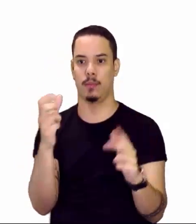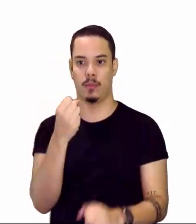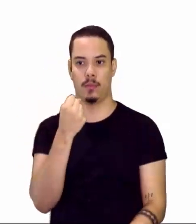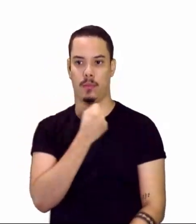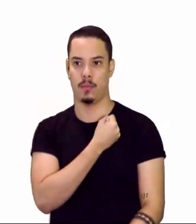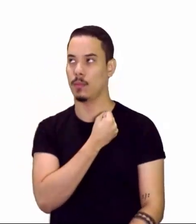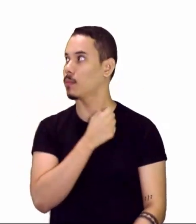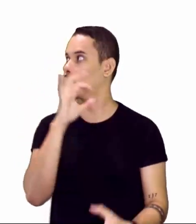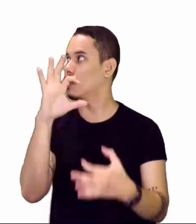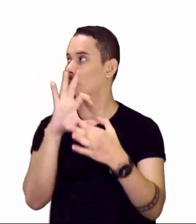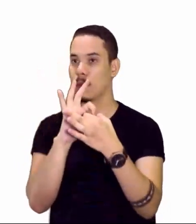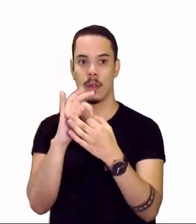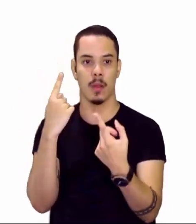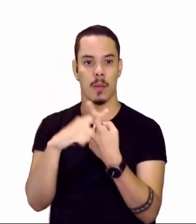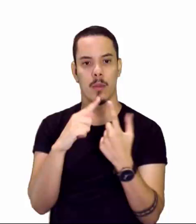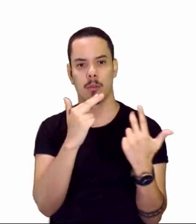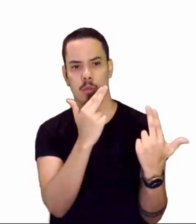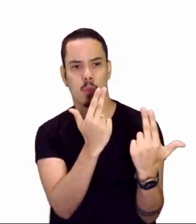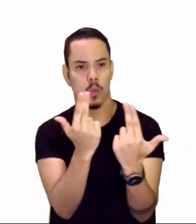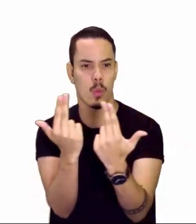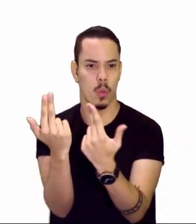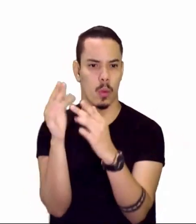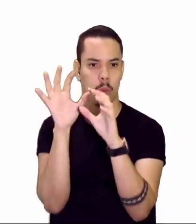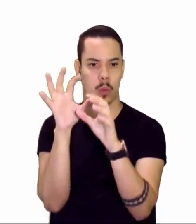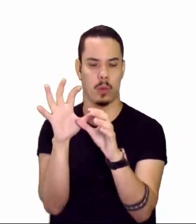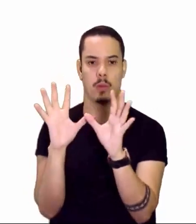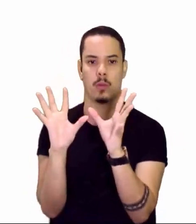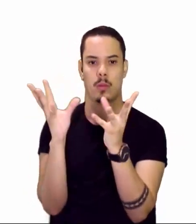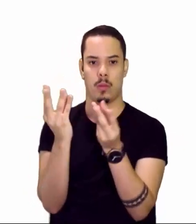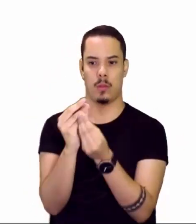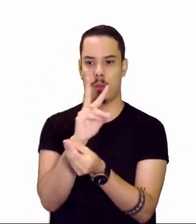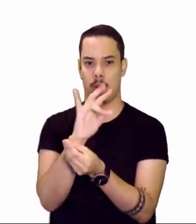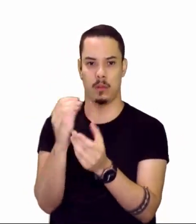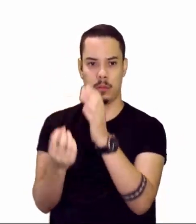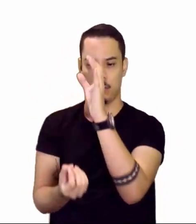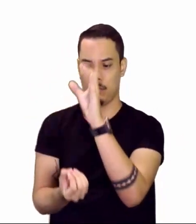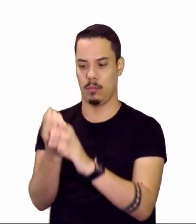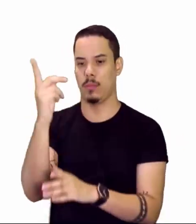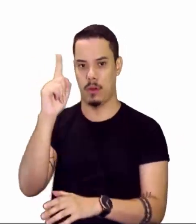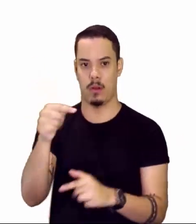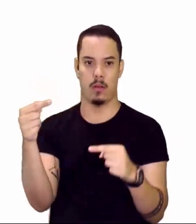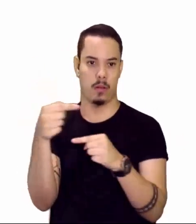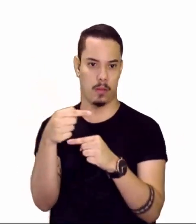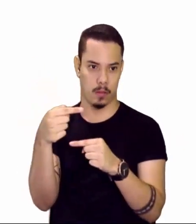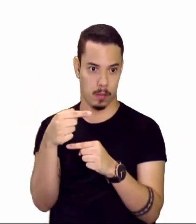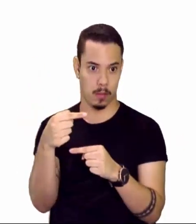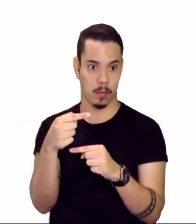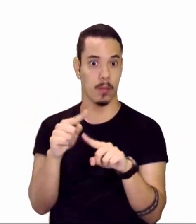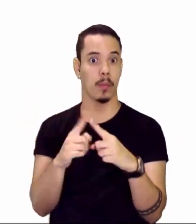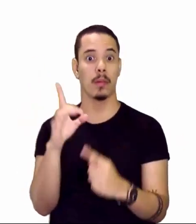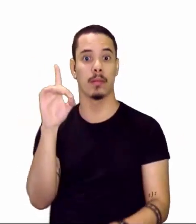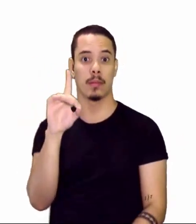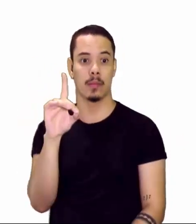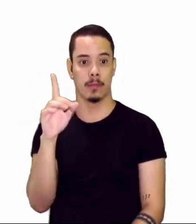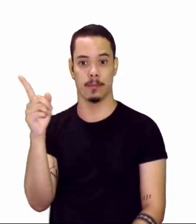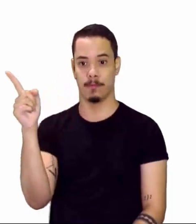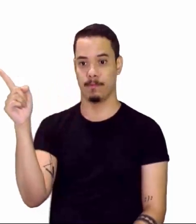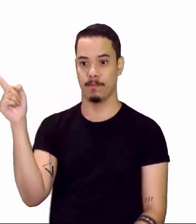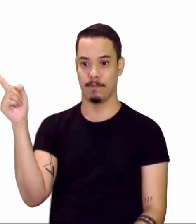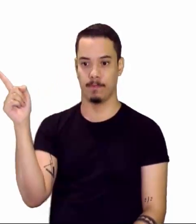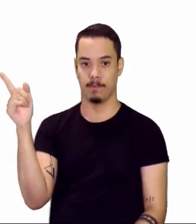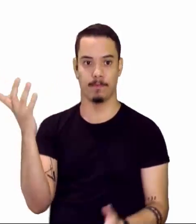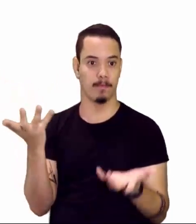de ligantes iguais. Assim, a molécula ela vai ser polar. E a molécula D? Ela